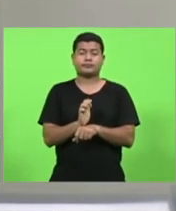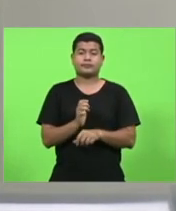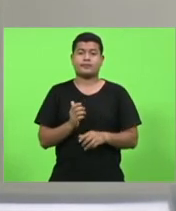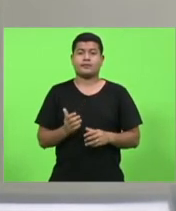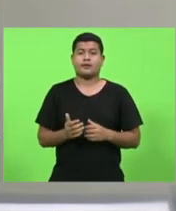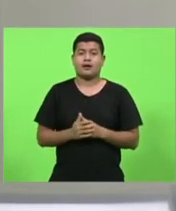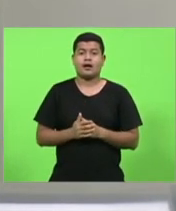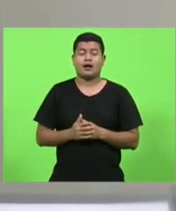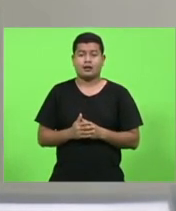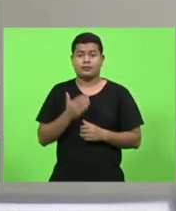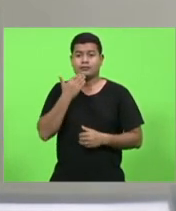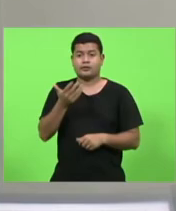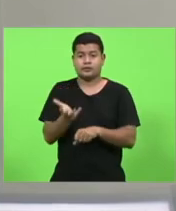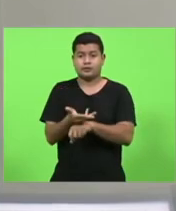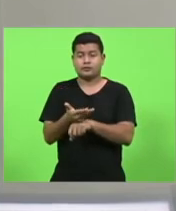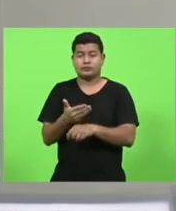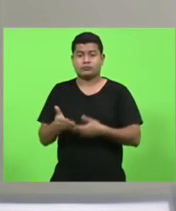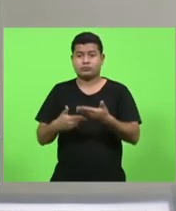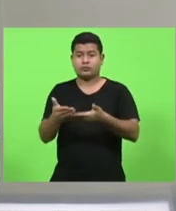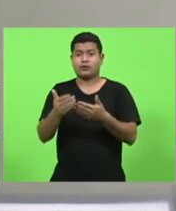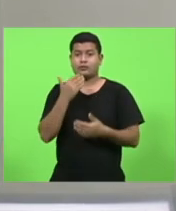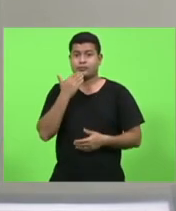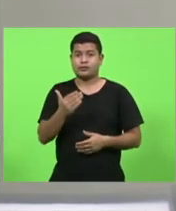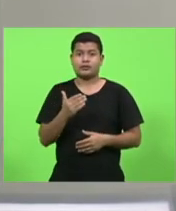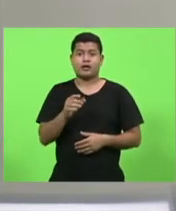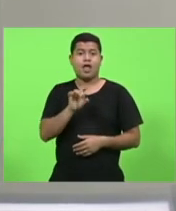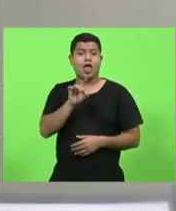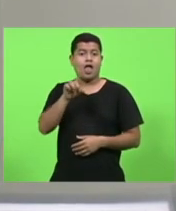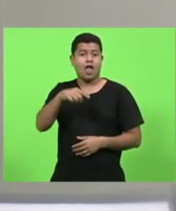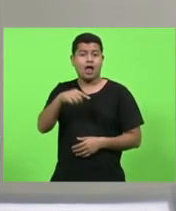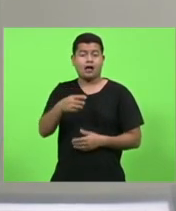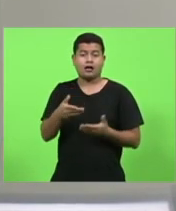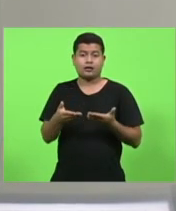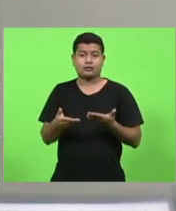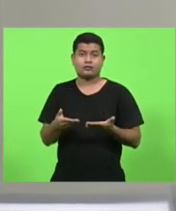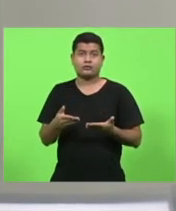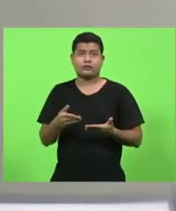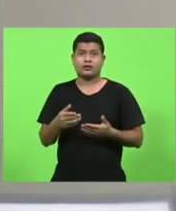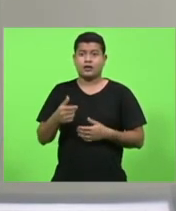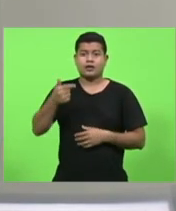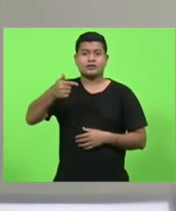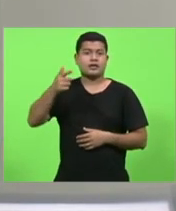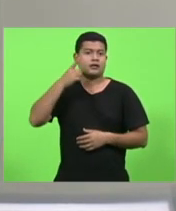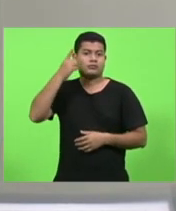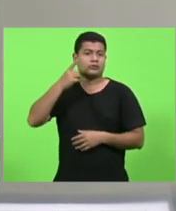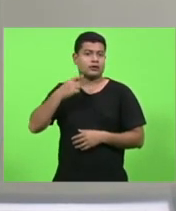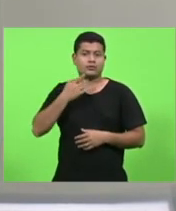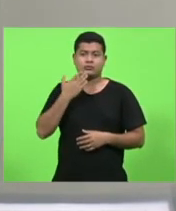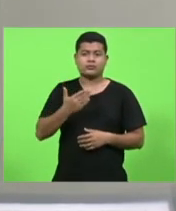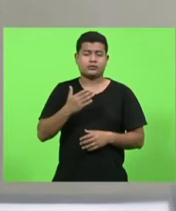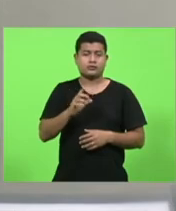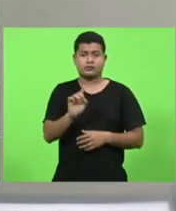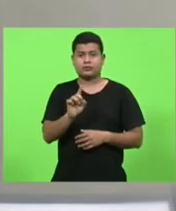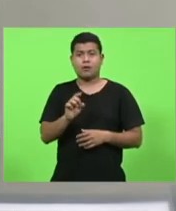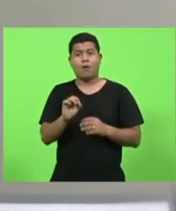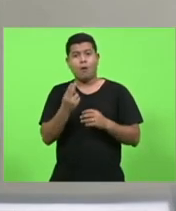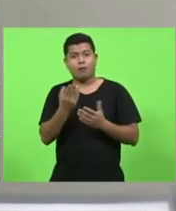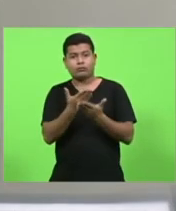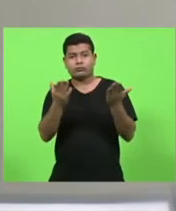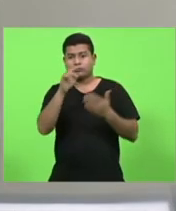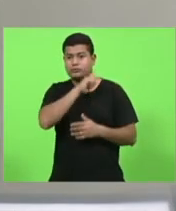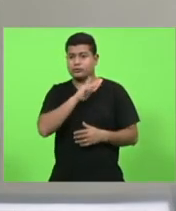nosso pedido, que é um pedido que não é apenas de 7 deputados, e nem também dos dirigentes, é de